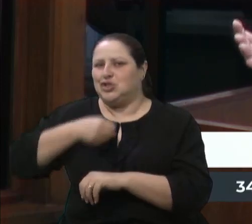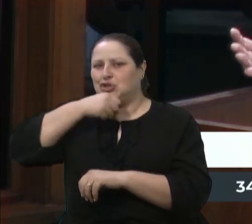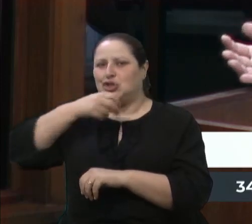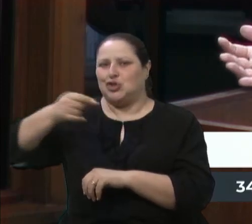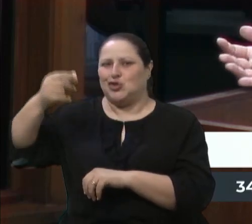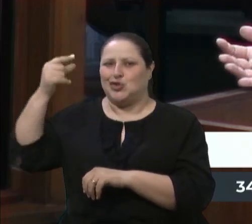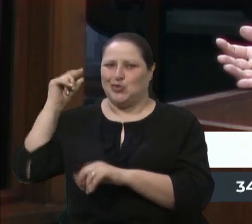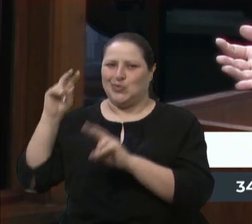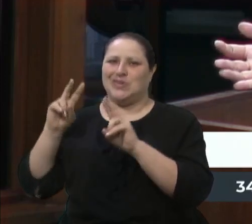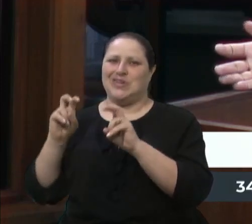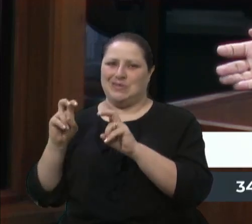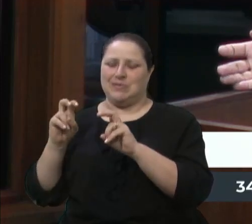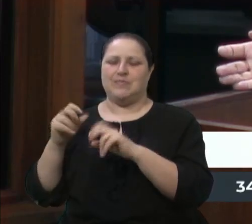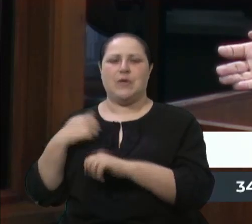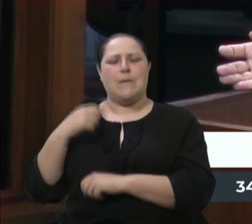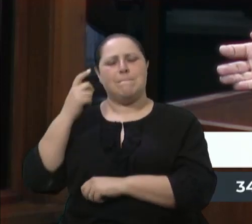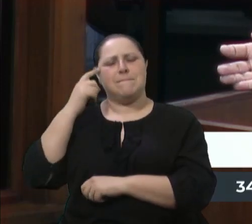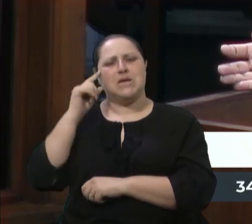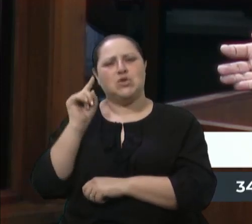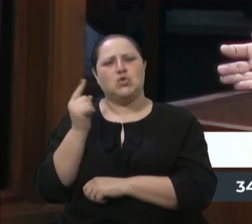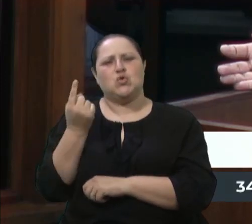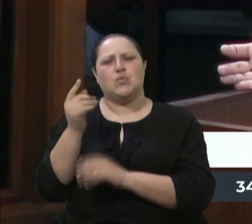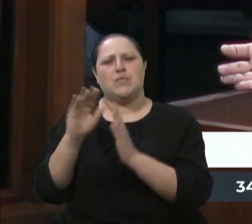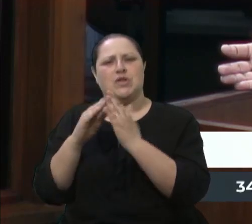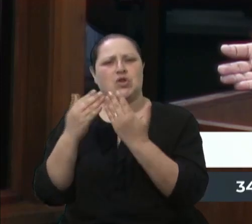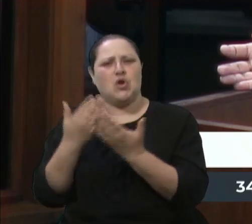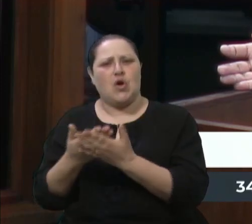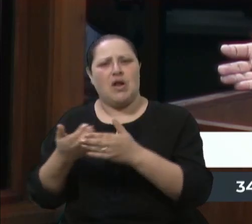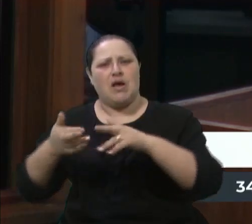Penso aqui numa das escolas da região